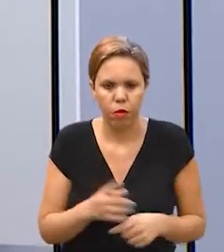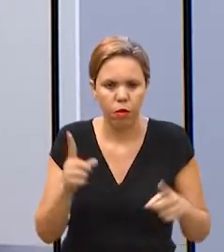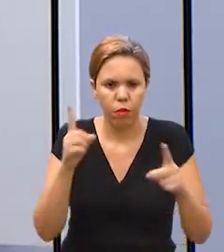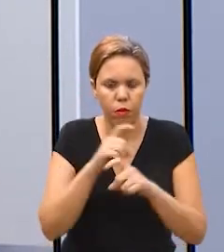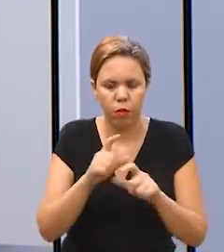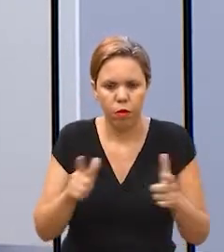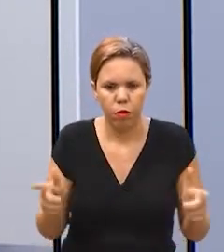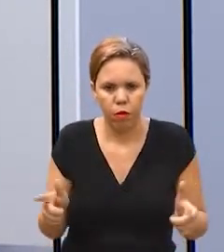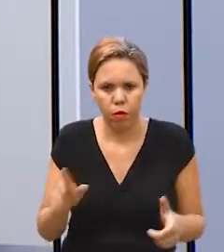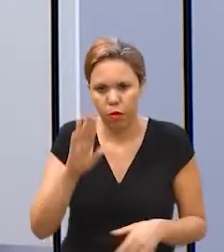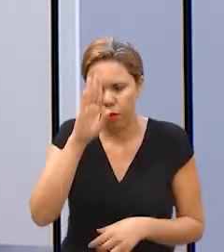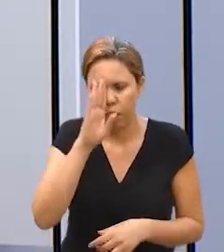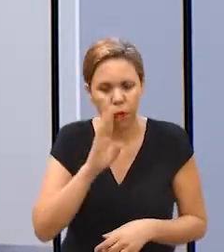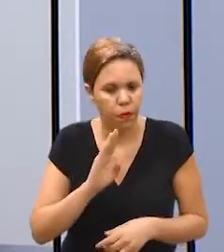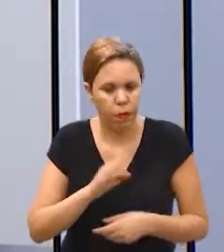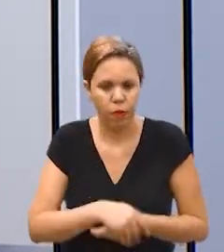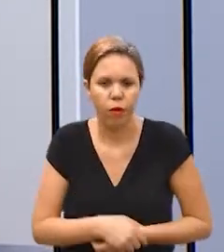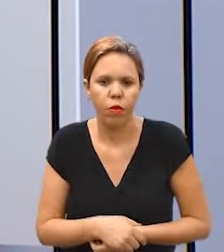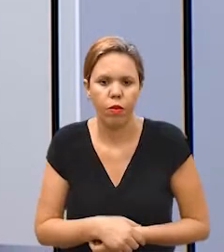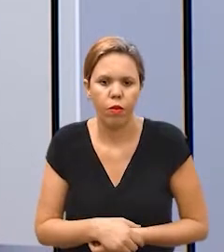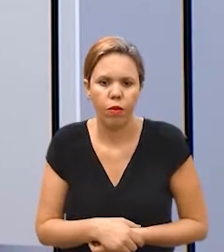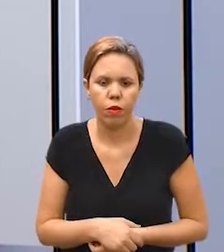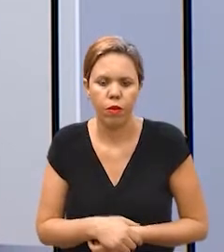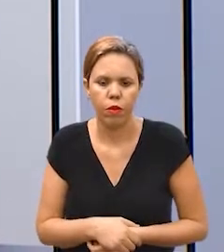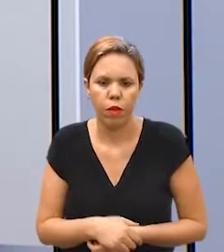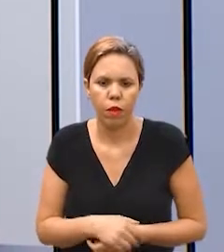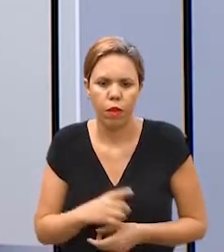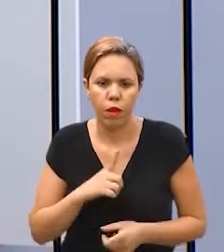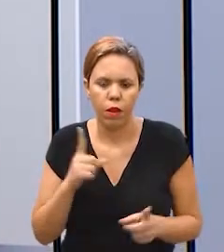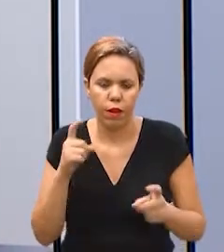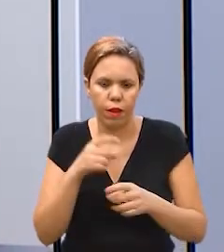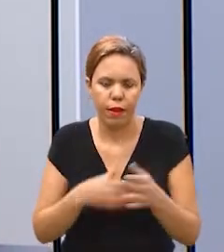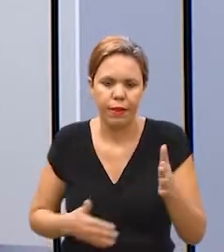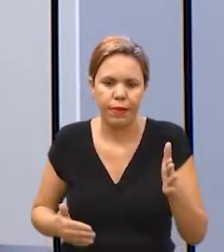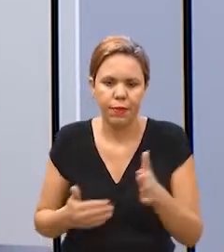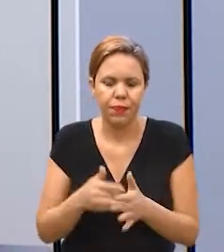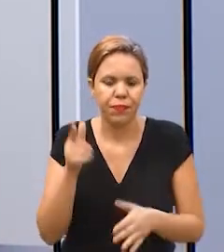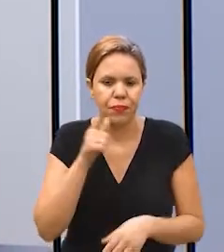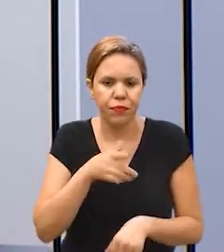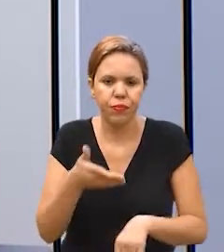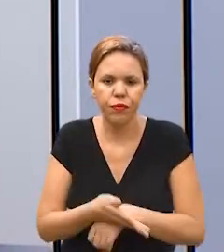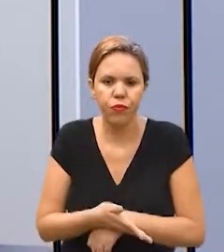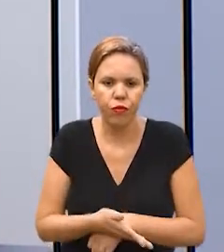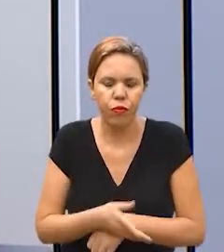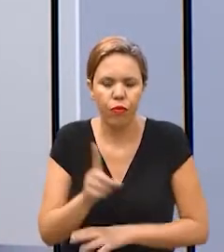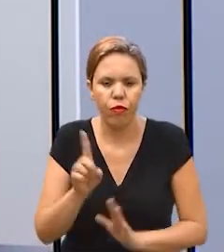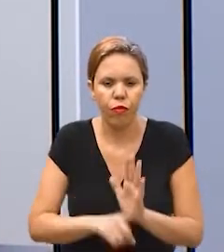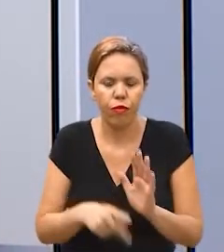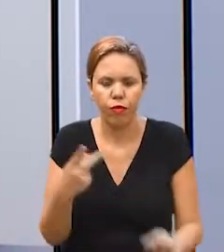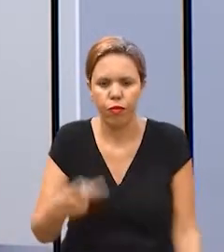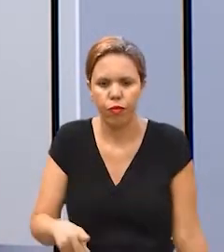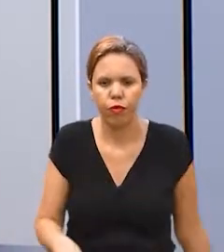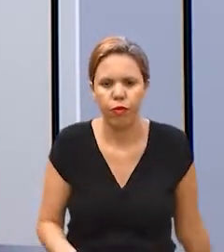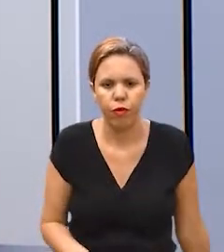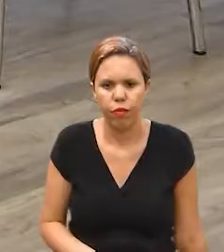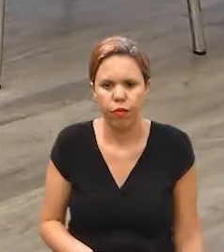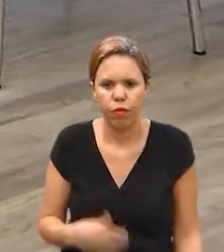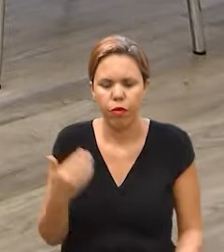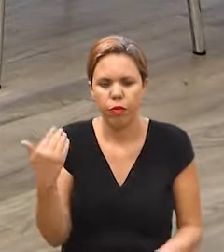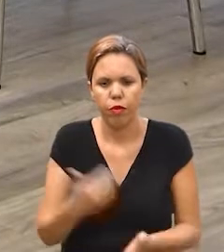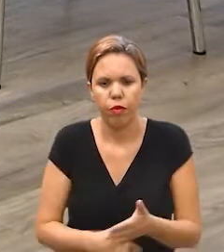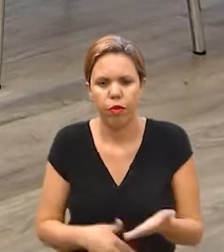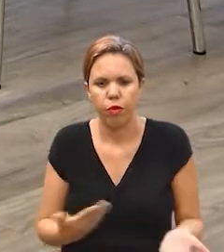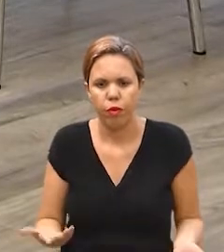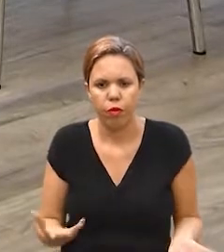porque a gratuidade, há tanta dificuldade para você conseguir acessar o seu direito à gratuidade ou o seu desconto, que